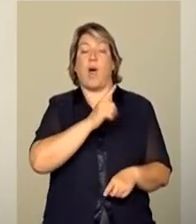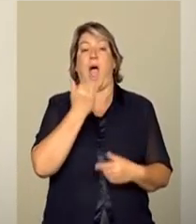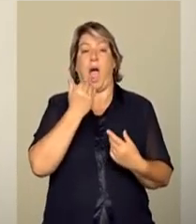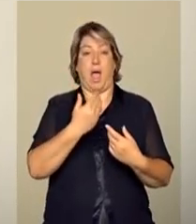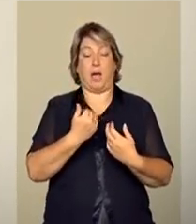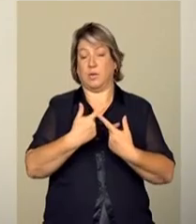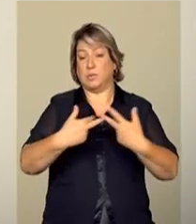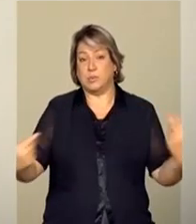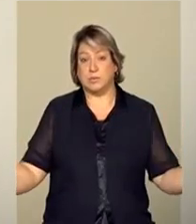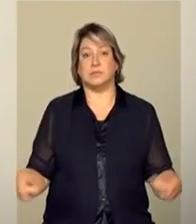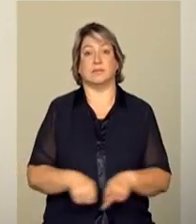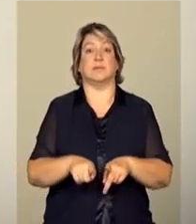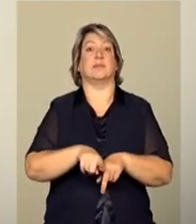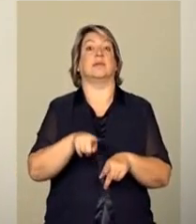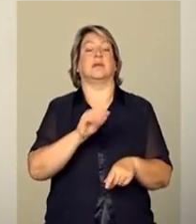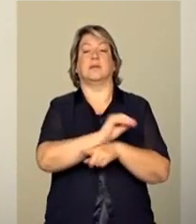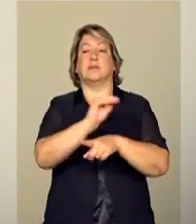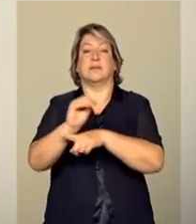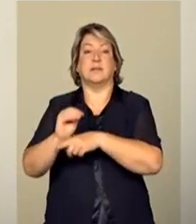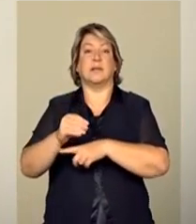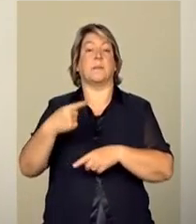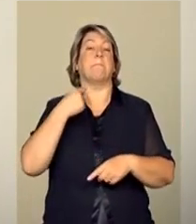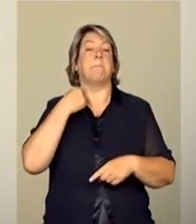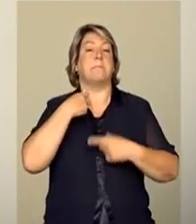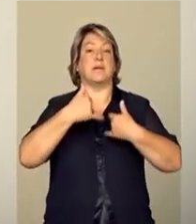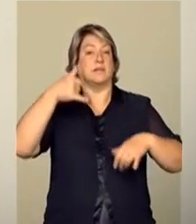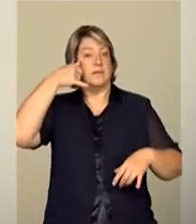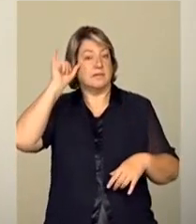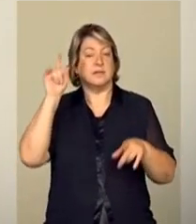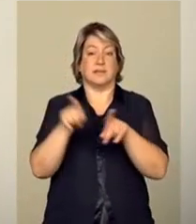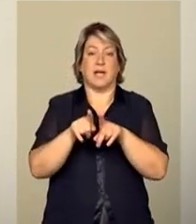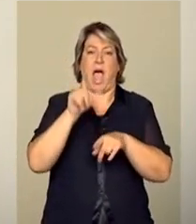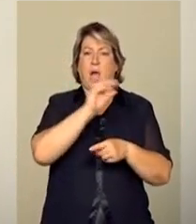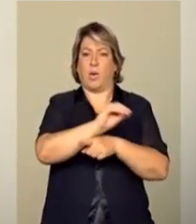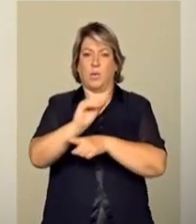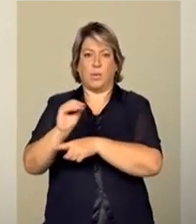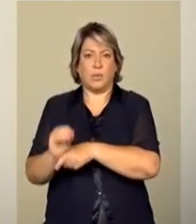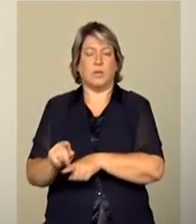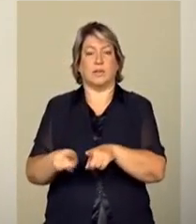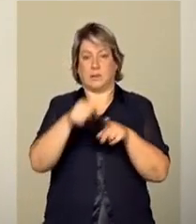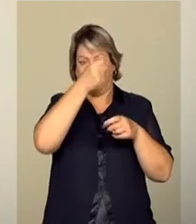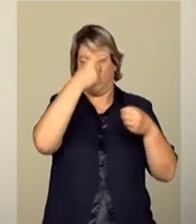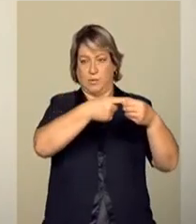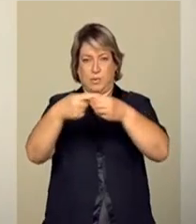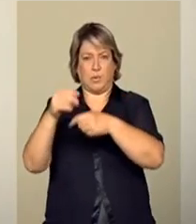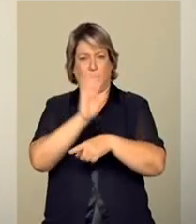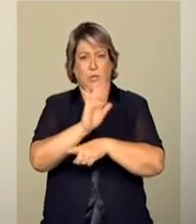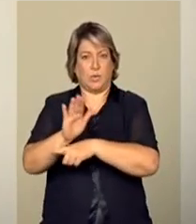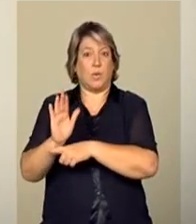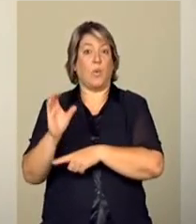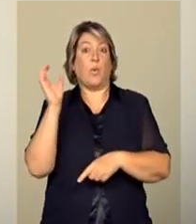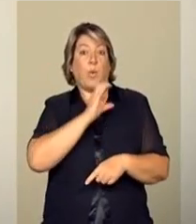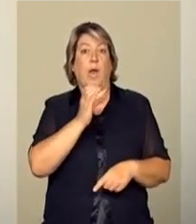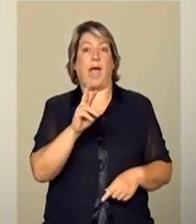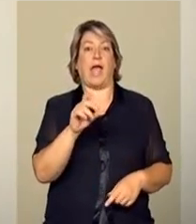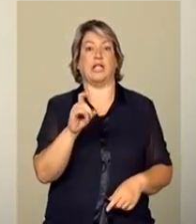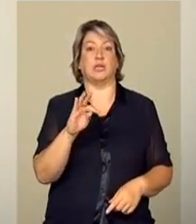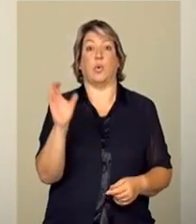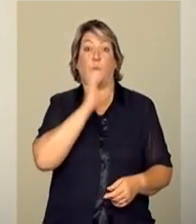ofertando alimentos para os rebanhos dando apoio aos municípios ampliando o crédito emergencial